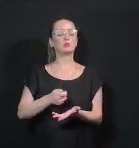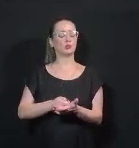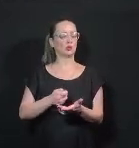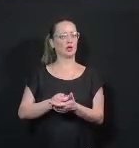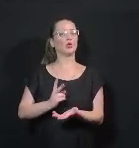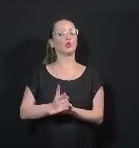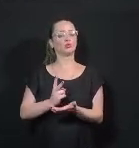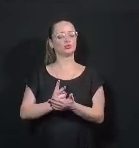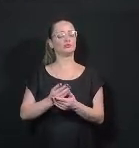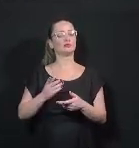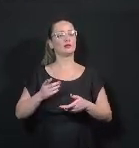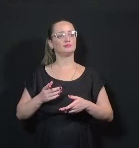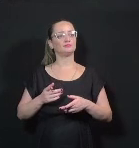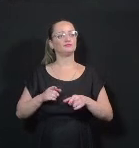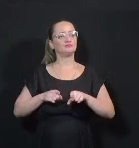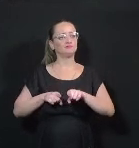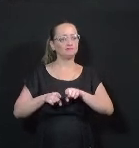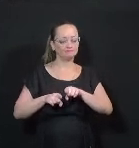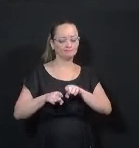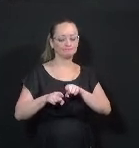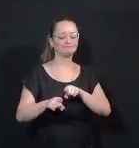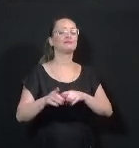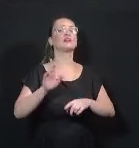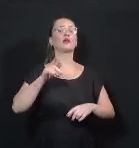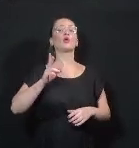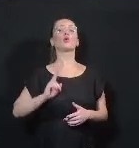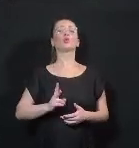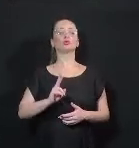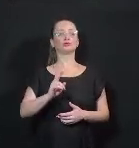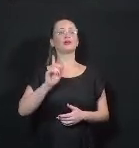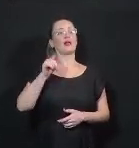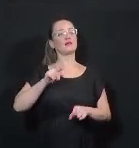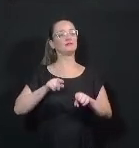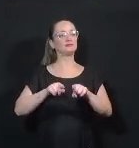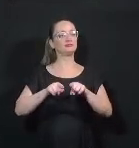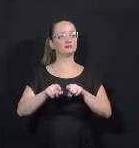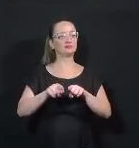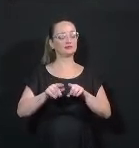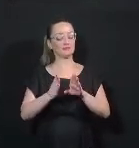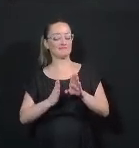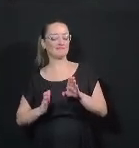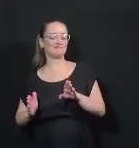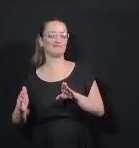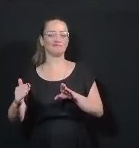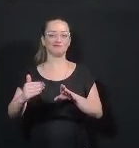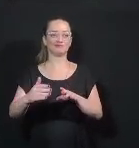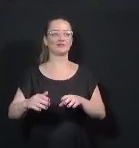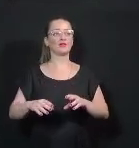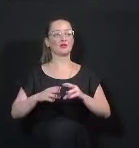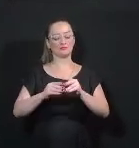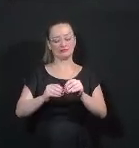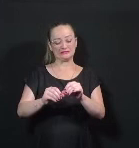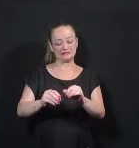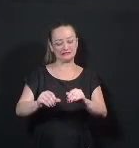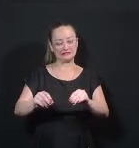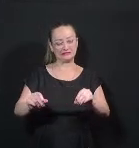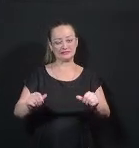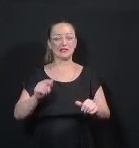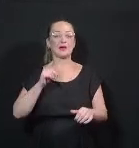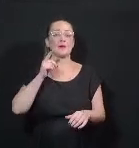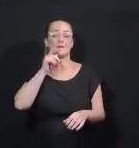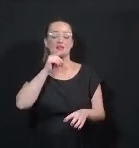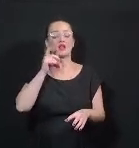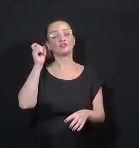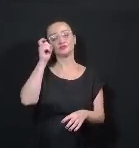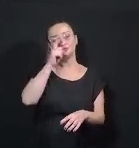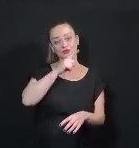corrida, que continua sendo uma corrida por fora, numa areia molhada, mas que